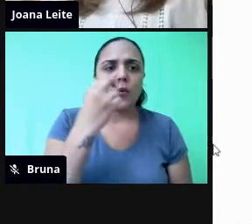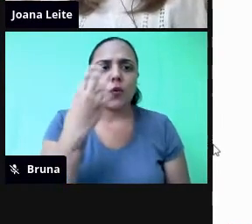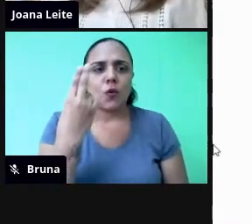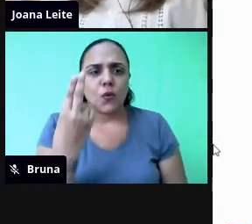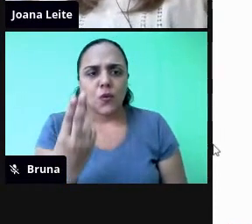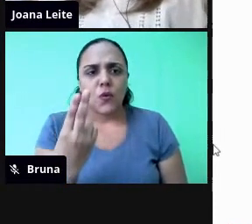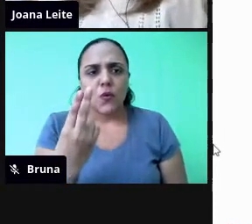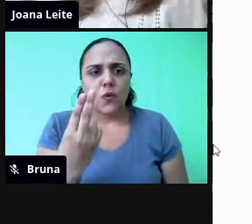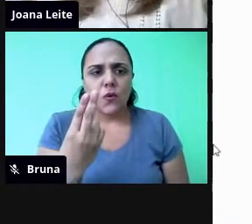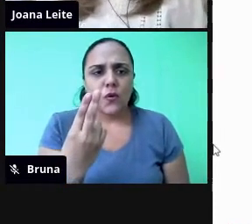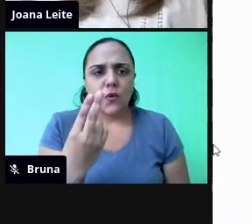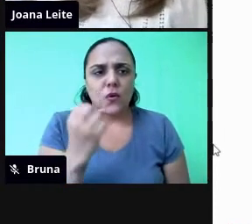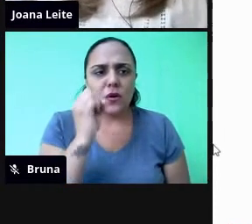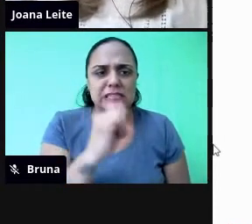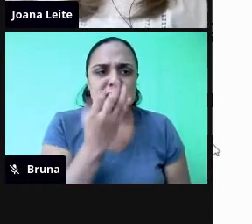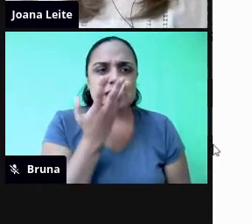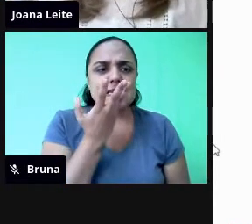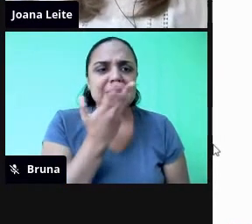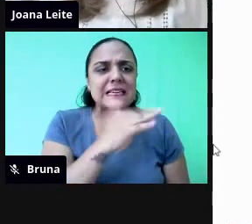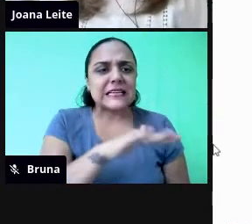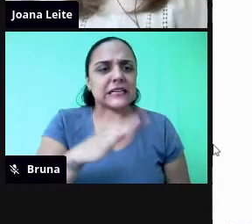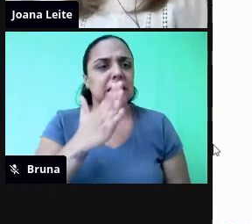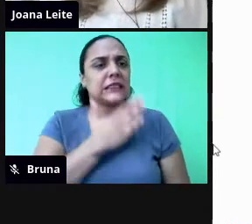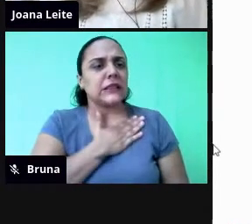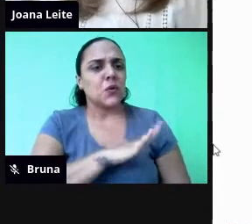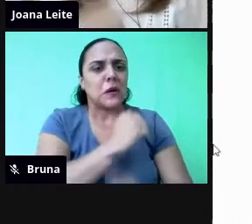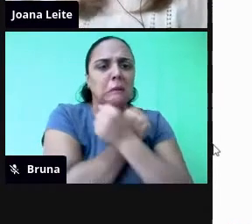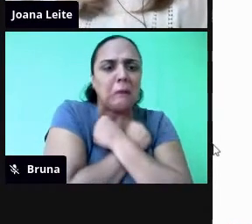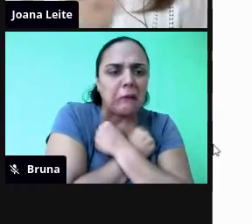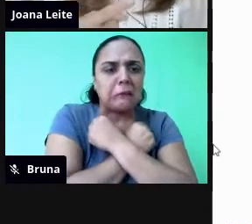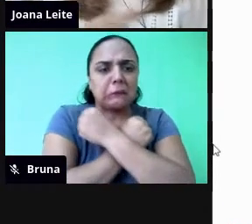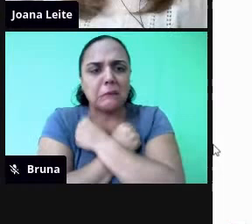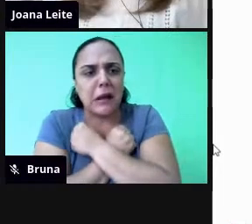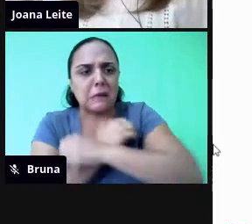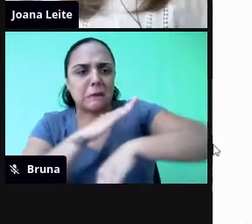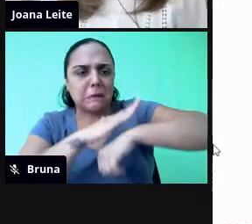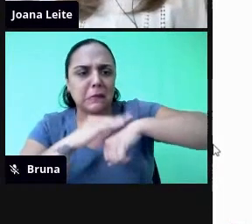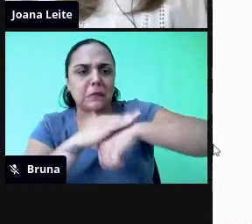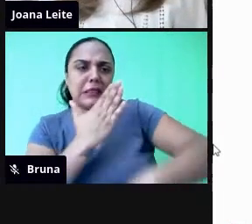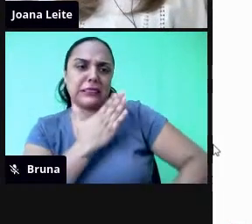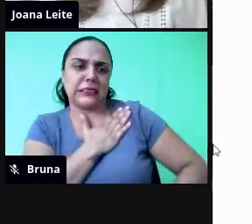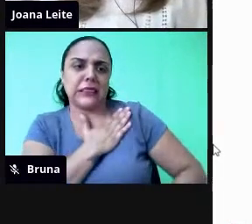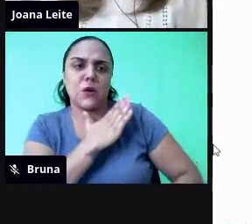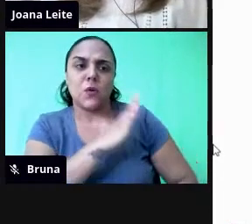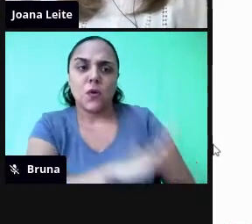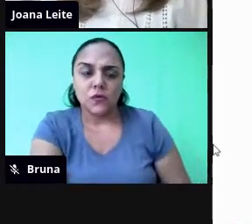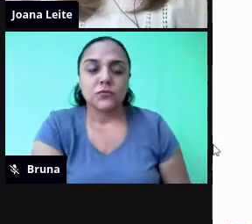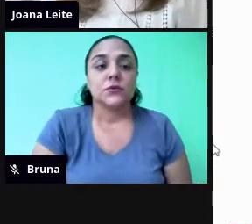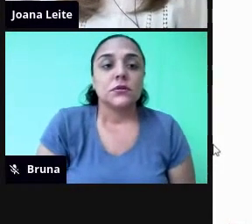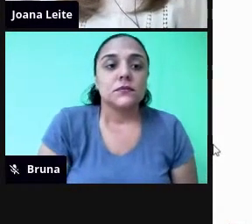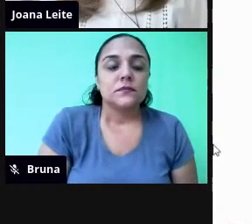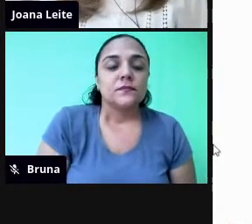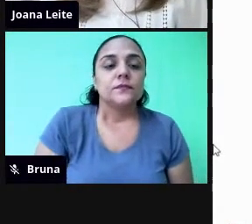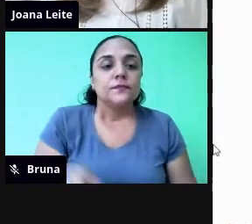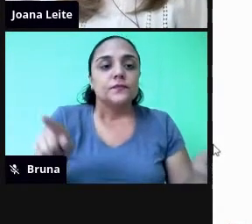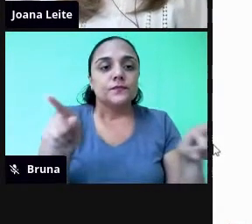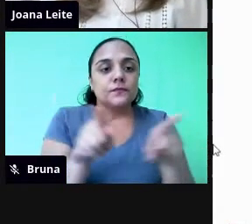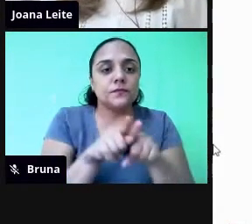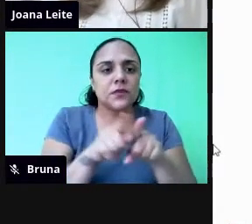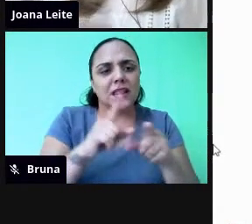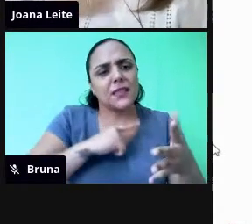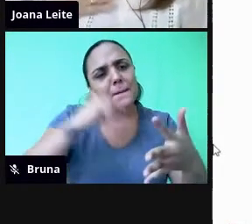para ir para o colo dos pais ou de outra pessoa, o apontar é muito importante também a gente observar. E aí,